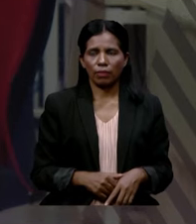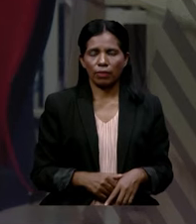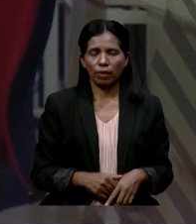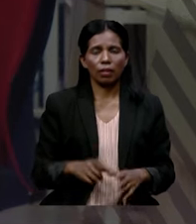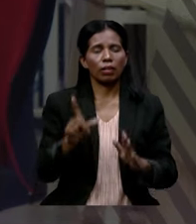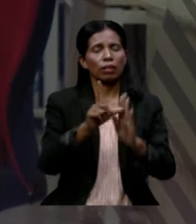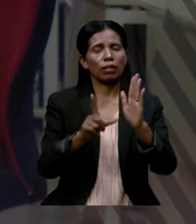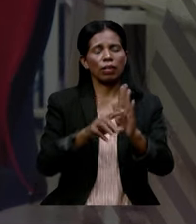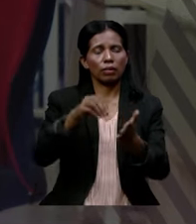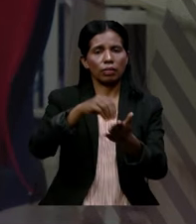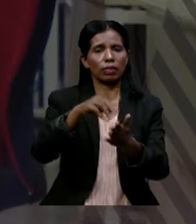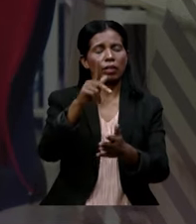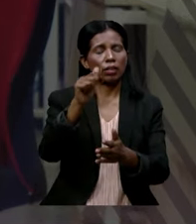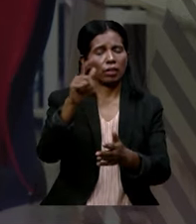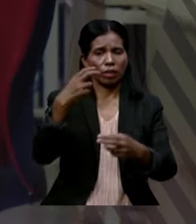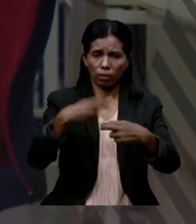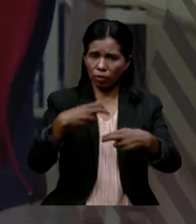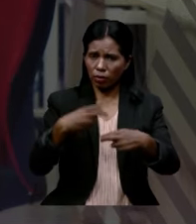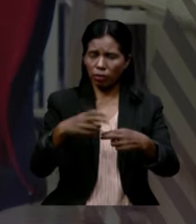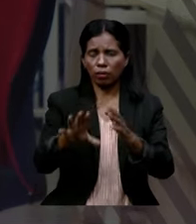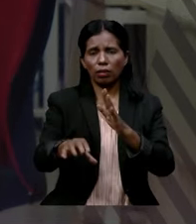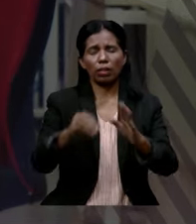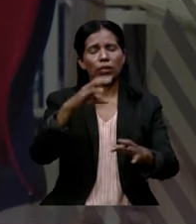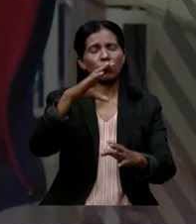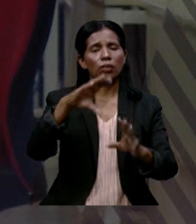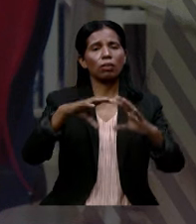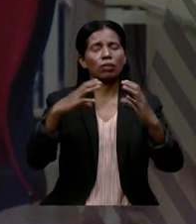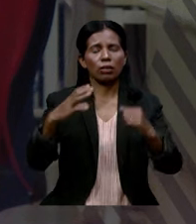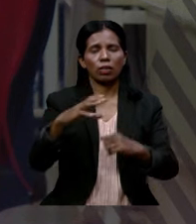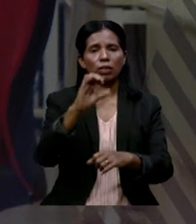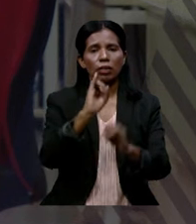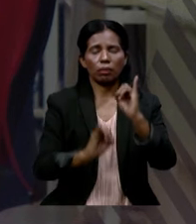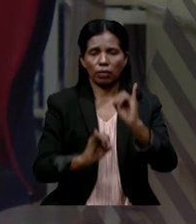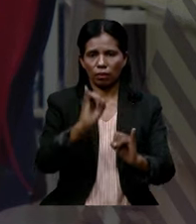le estabelecimento do CAC dificulta a torreta do comissário independente.